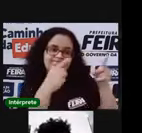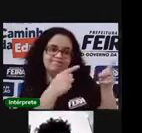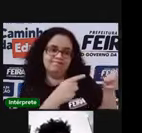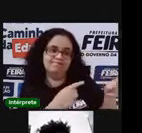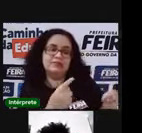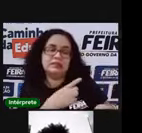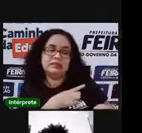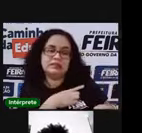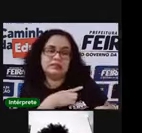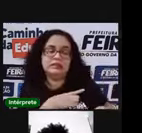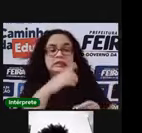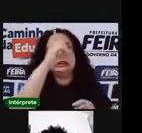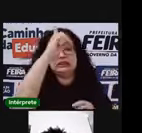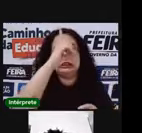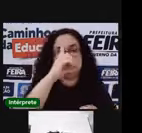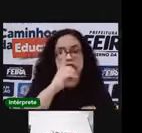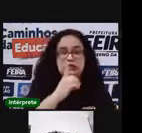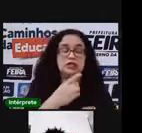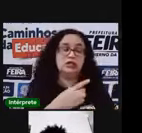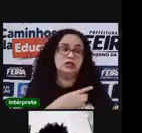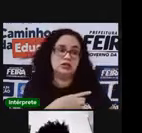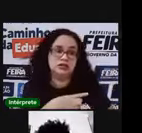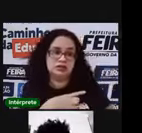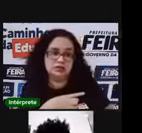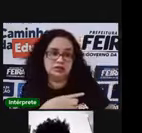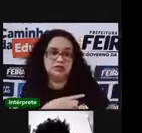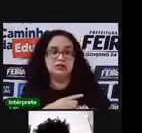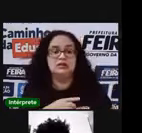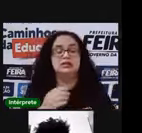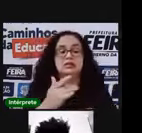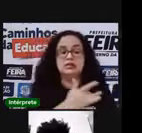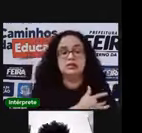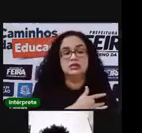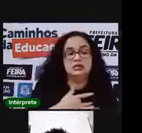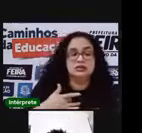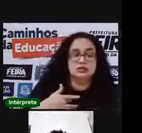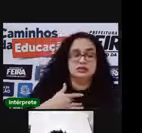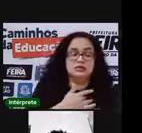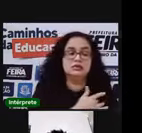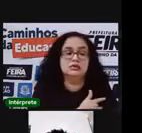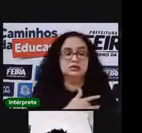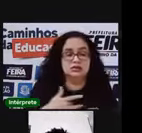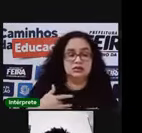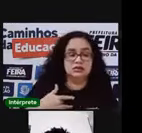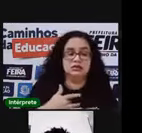tem direito a ter saúde, a gente tem direito a ter